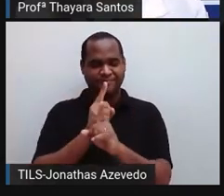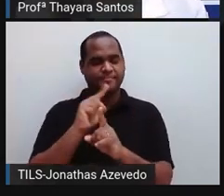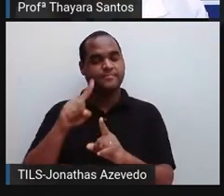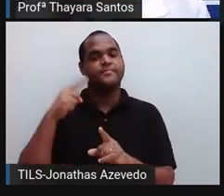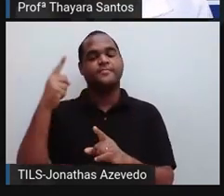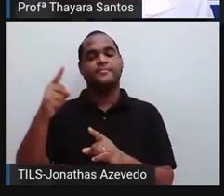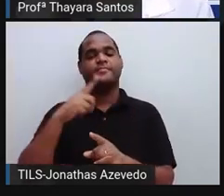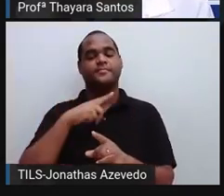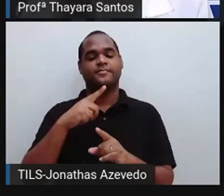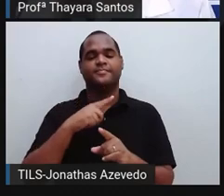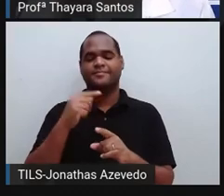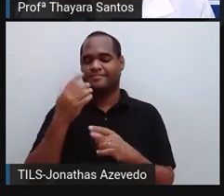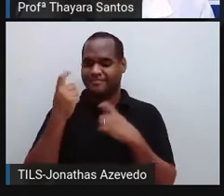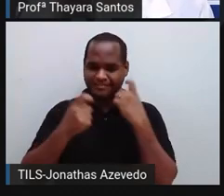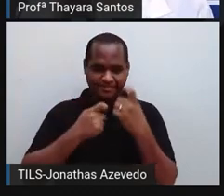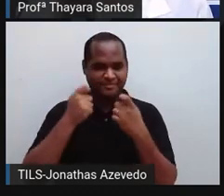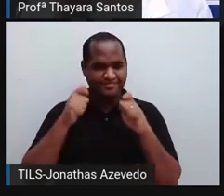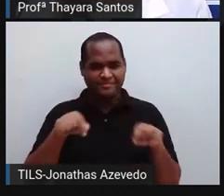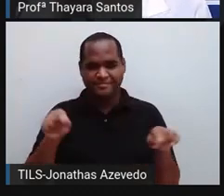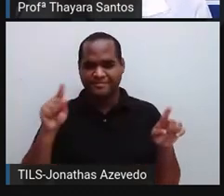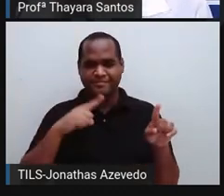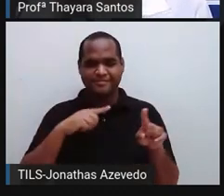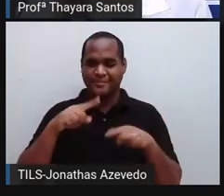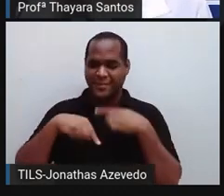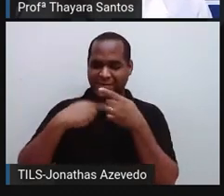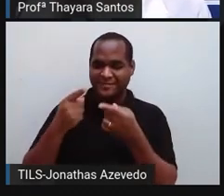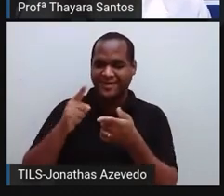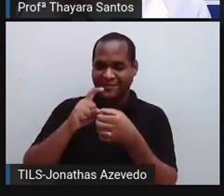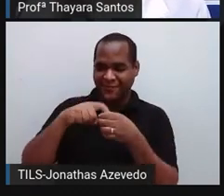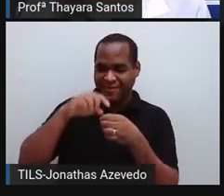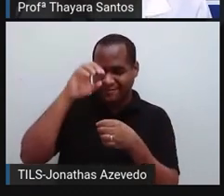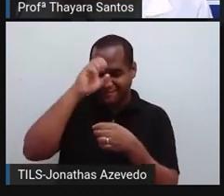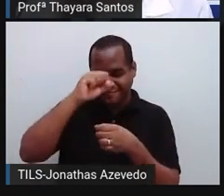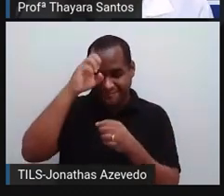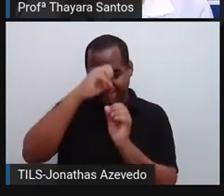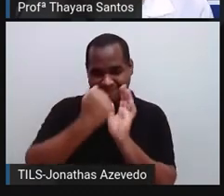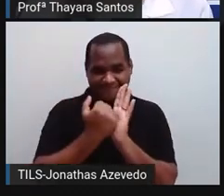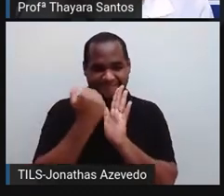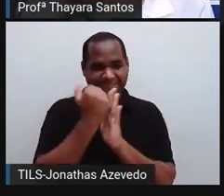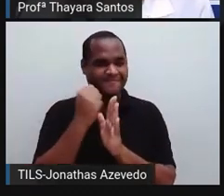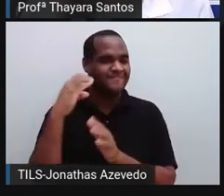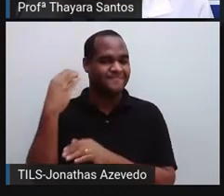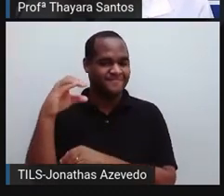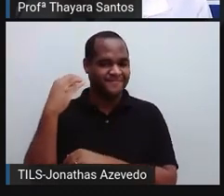próxima aula. Então, não se preocupem que daqui a pouquinho a gente está de volta para aprender mais coisas sobre ciências por